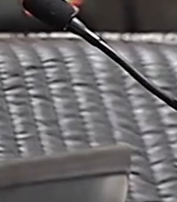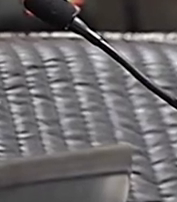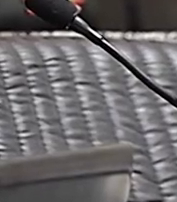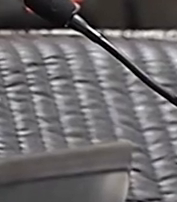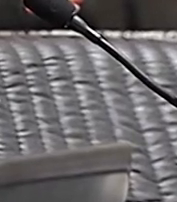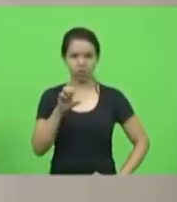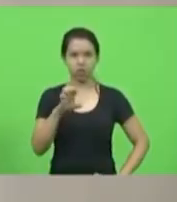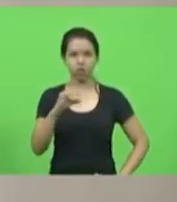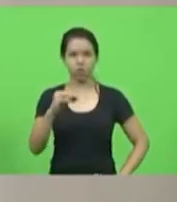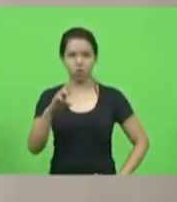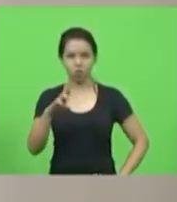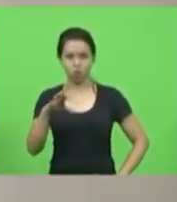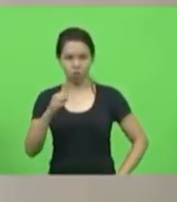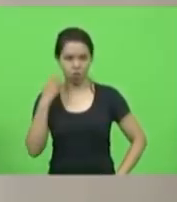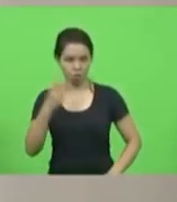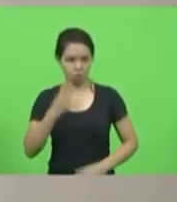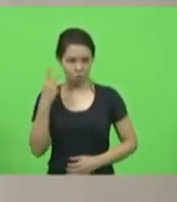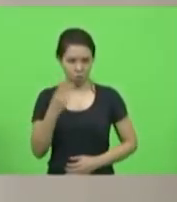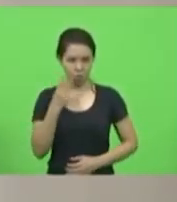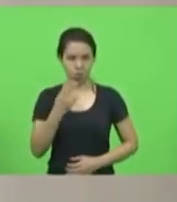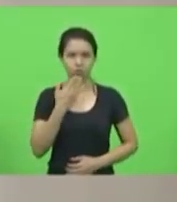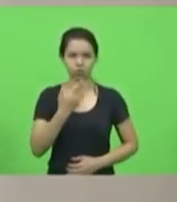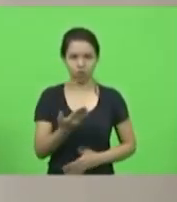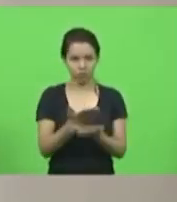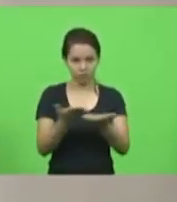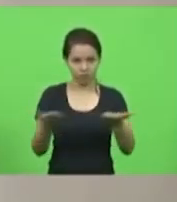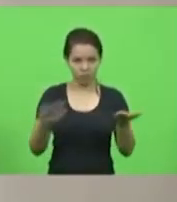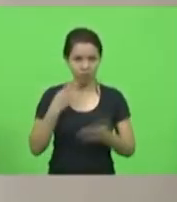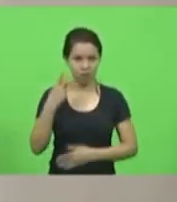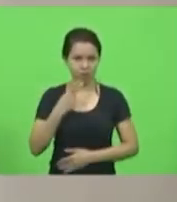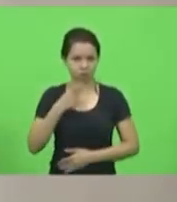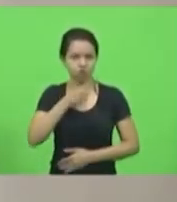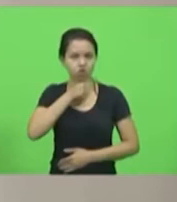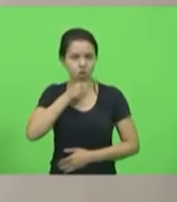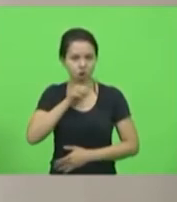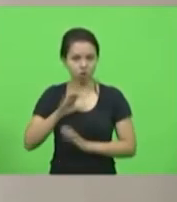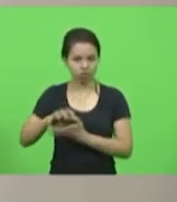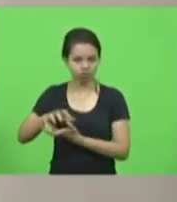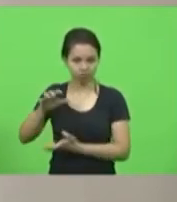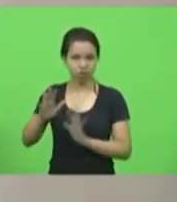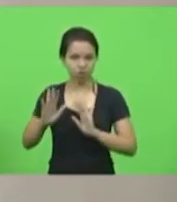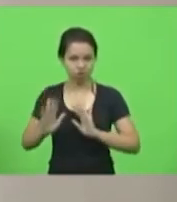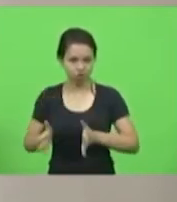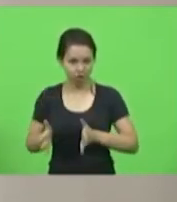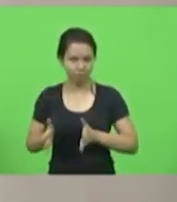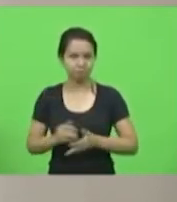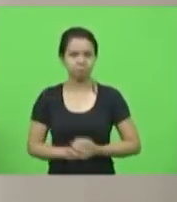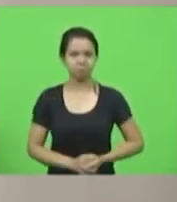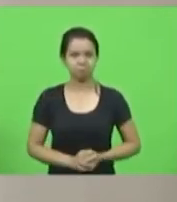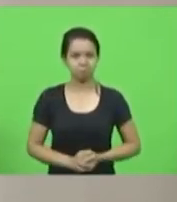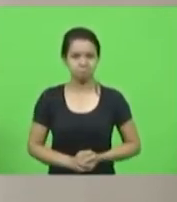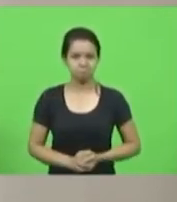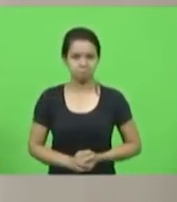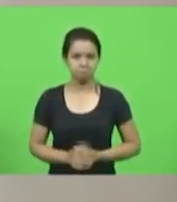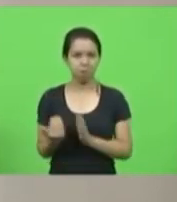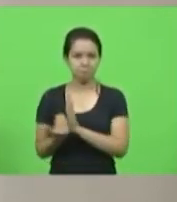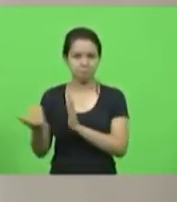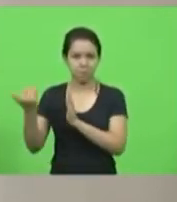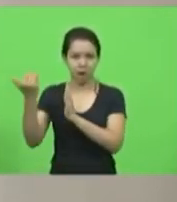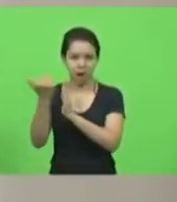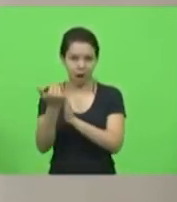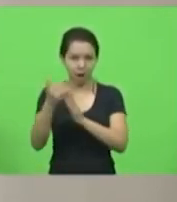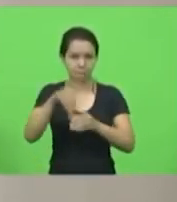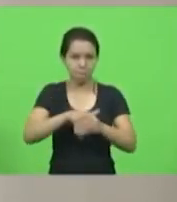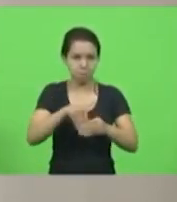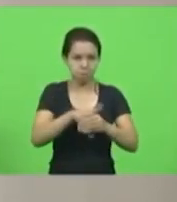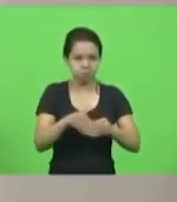Parlamento catarinense. Solicito aos senhores parlamentares mais idosos, dentre os de maior número de legislaturas